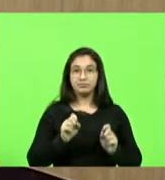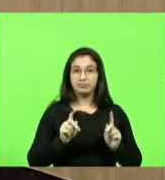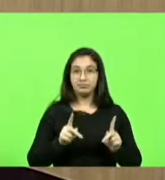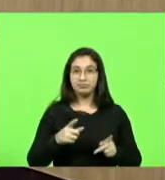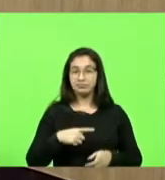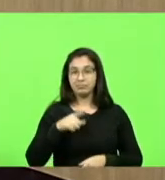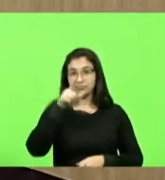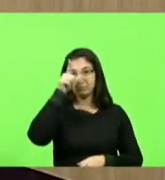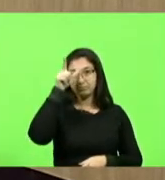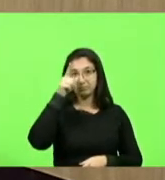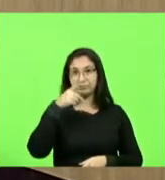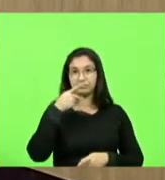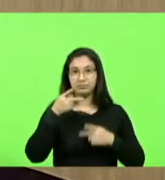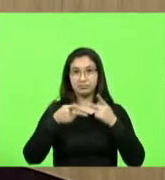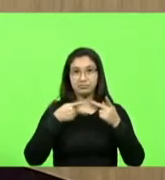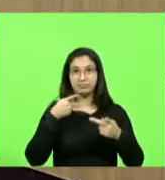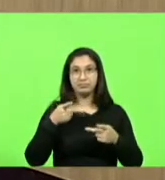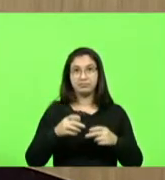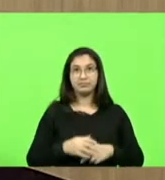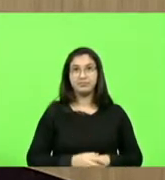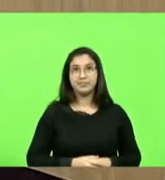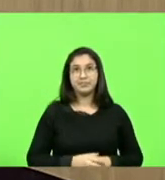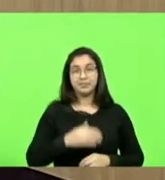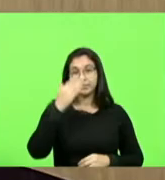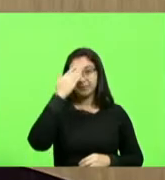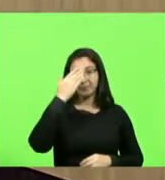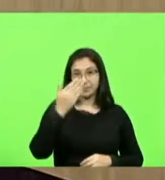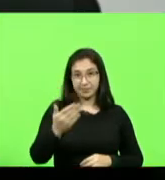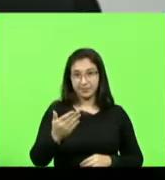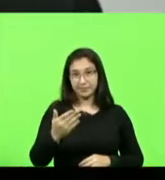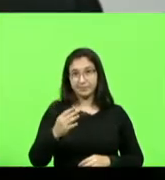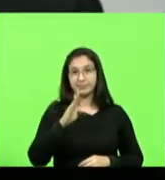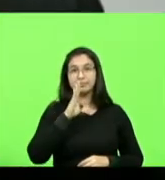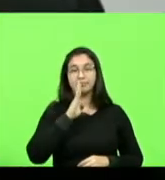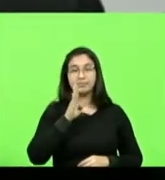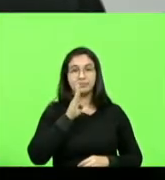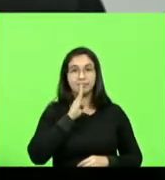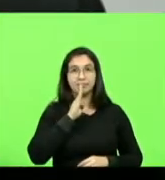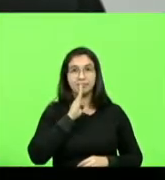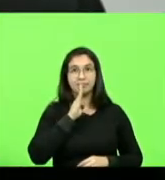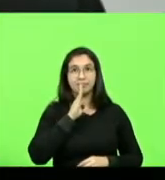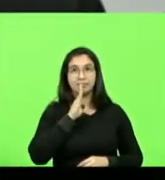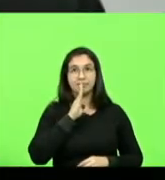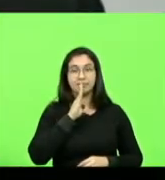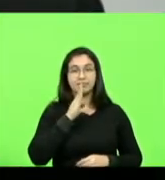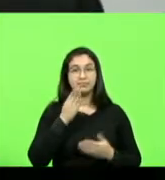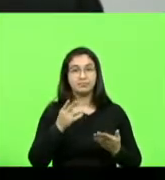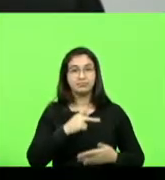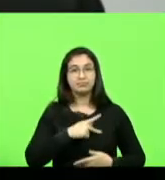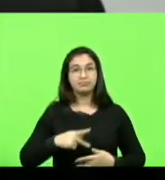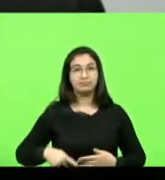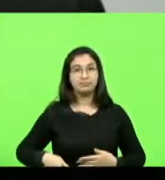ainda. Muito obrigado, deputado Nilson Berlanda, presidindo